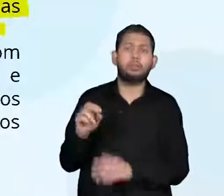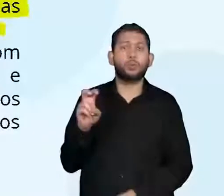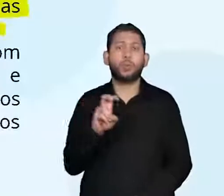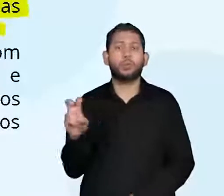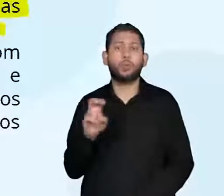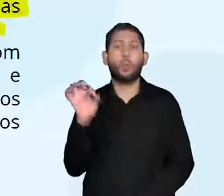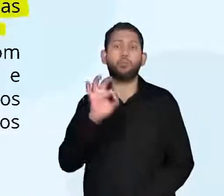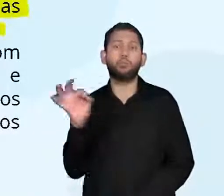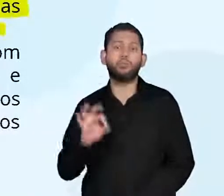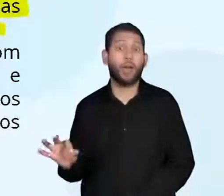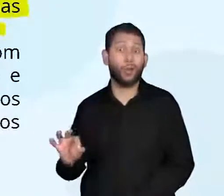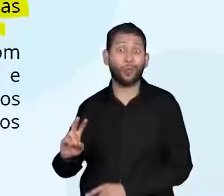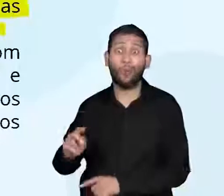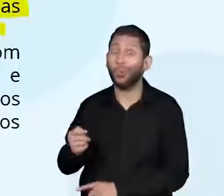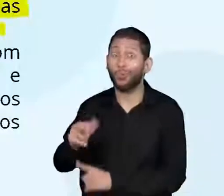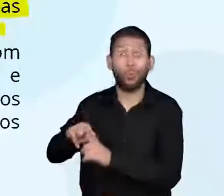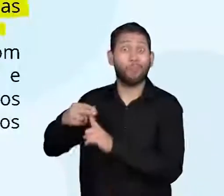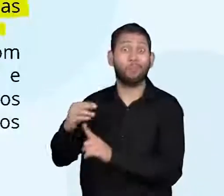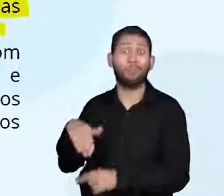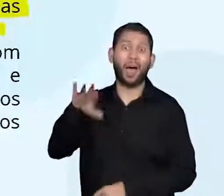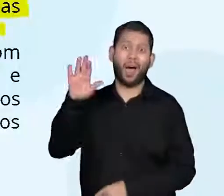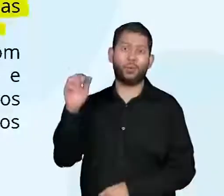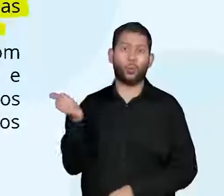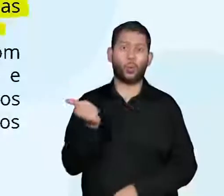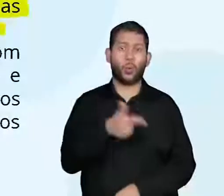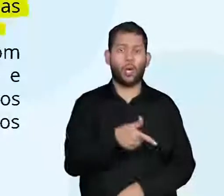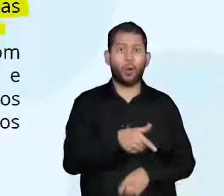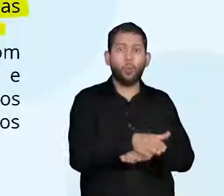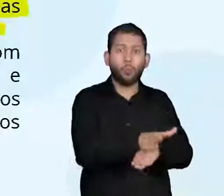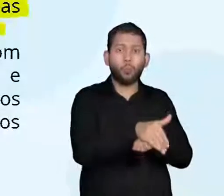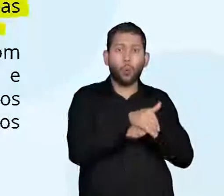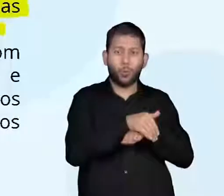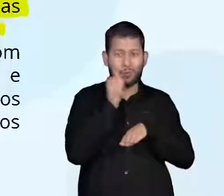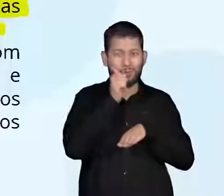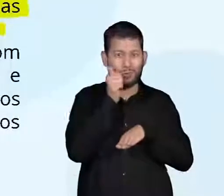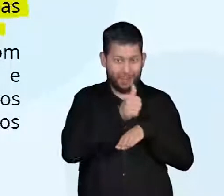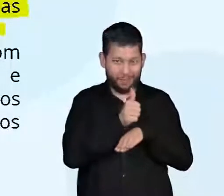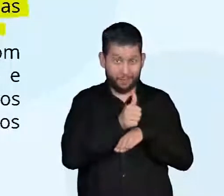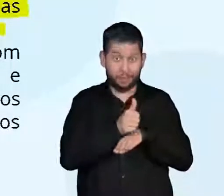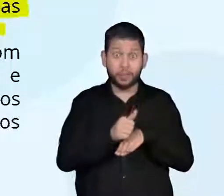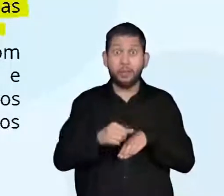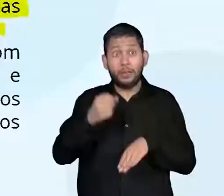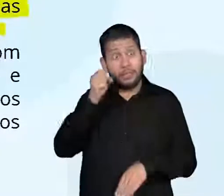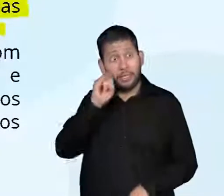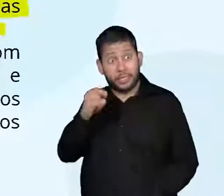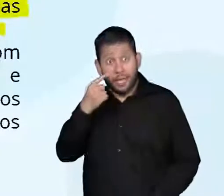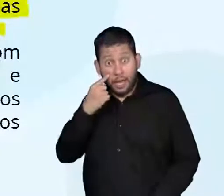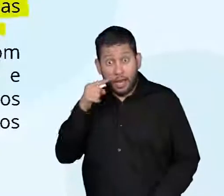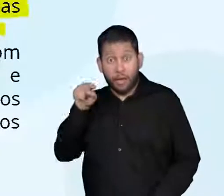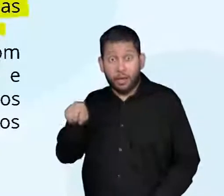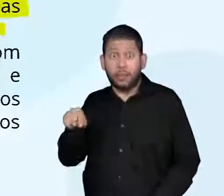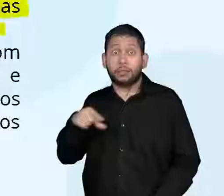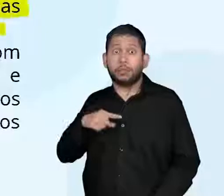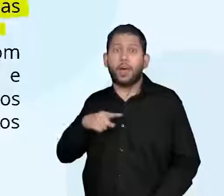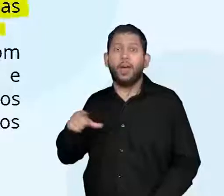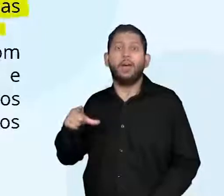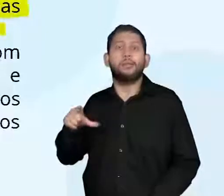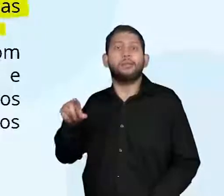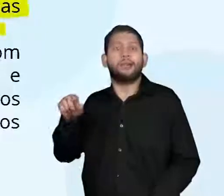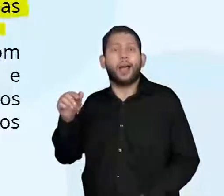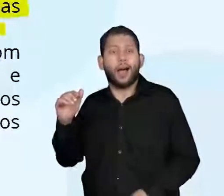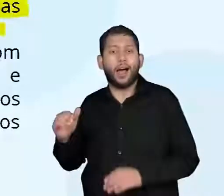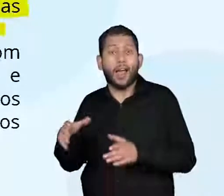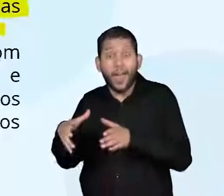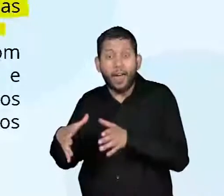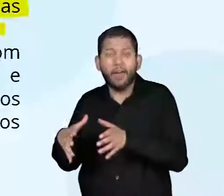uma coloração rosada mais proeminente nos machos. Muito bem, então a gente